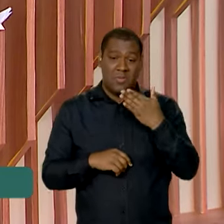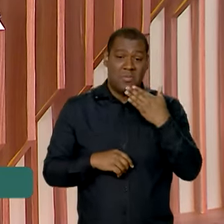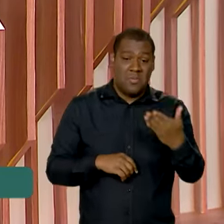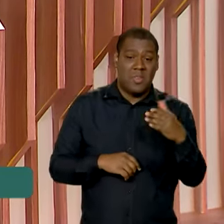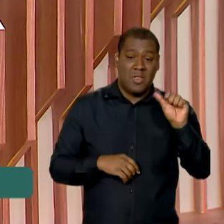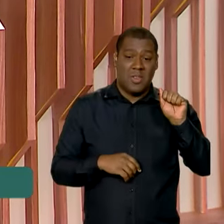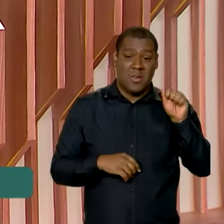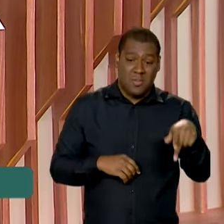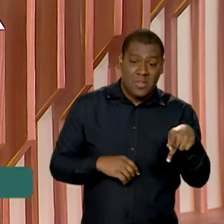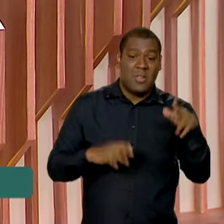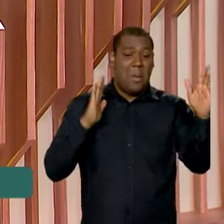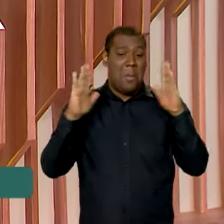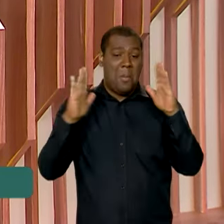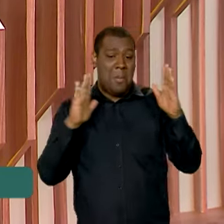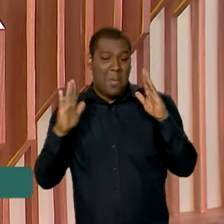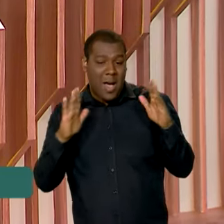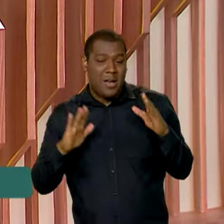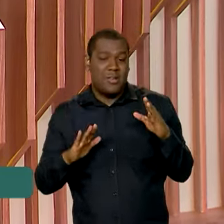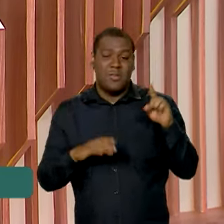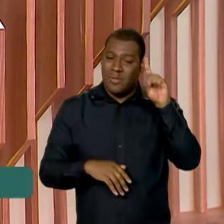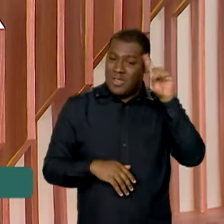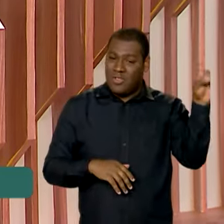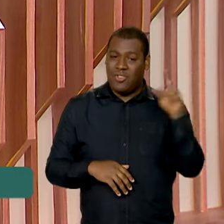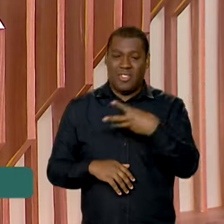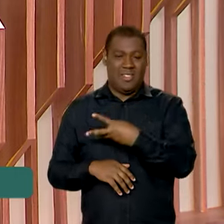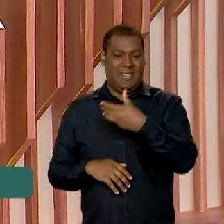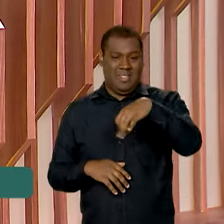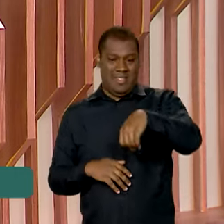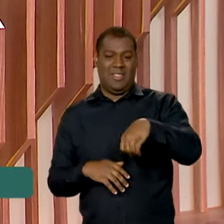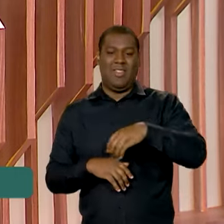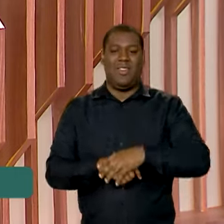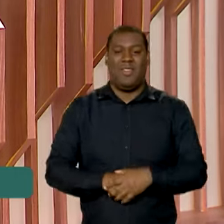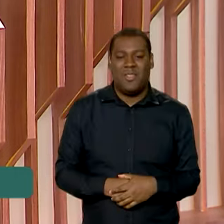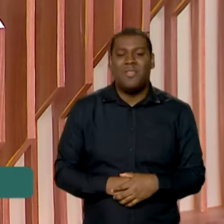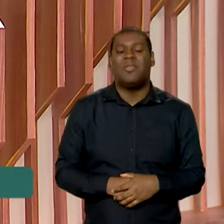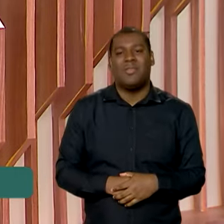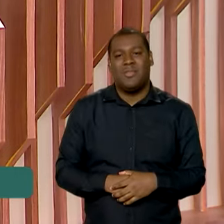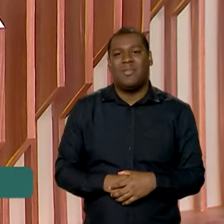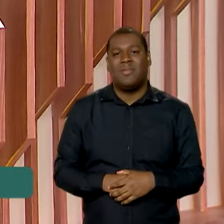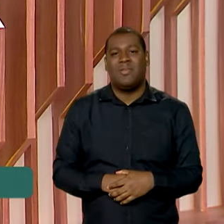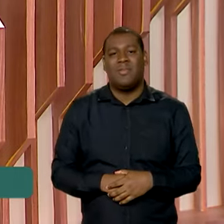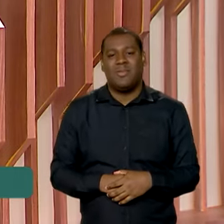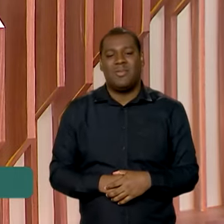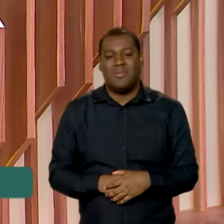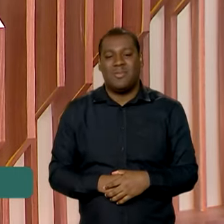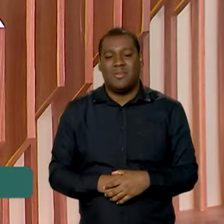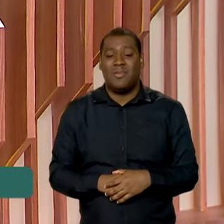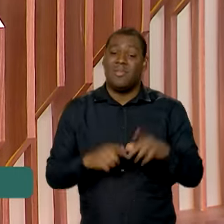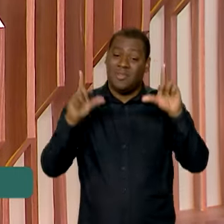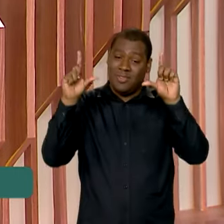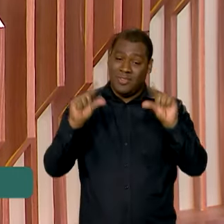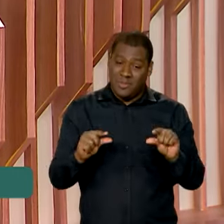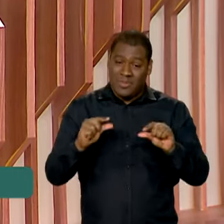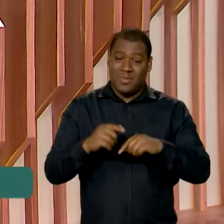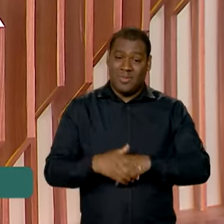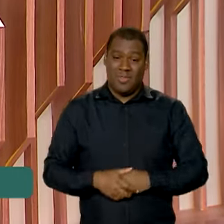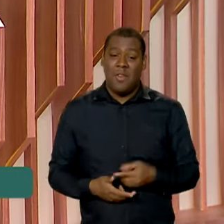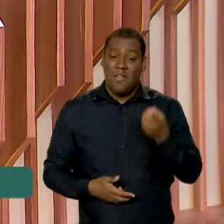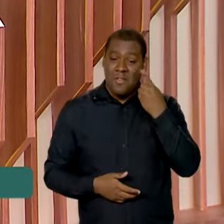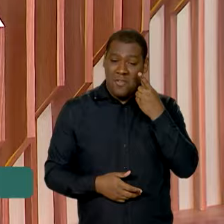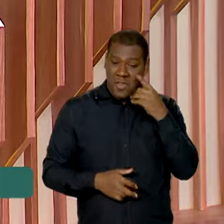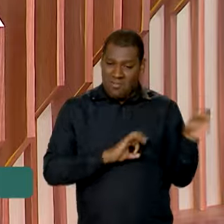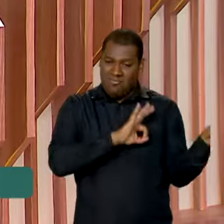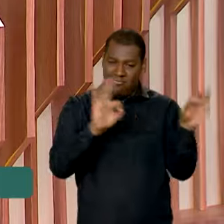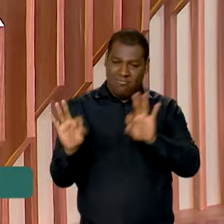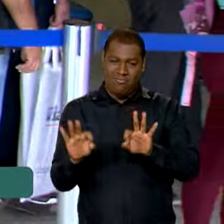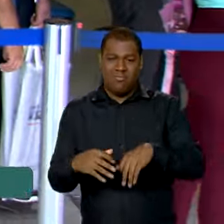média, 39 dias para ser analisado. São 6 dias a menos que os 45 exigidos pela lei. Veja na